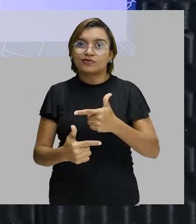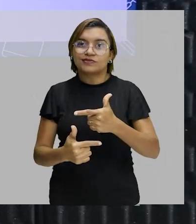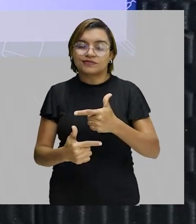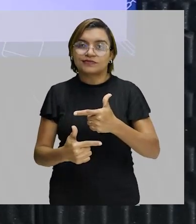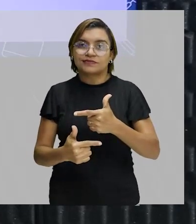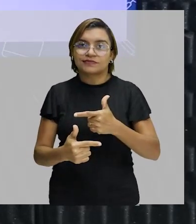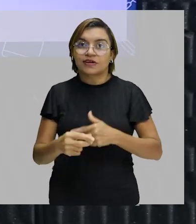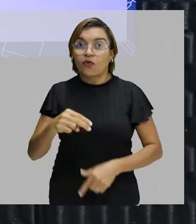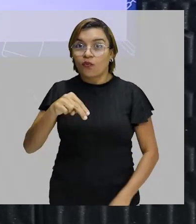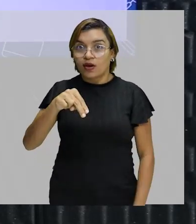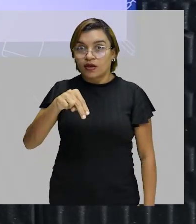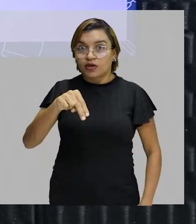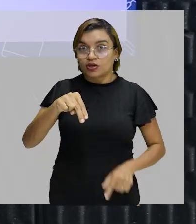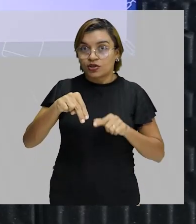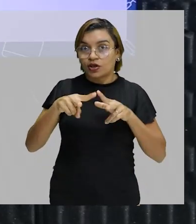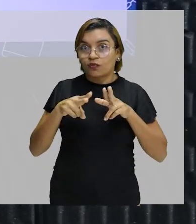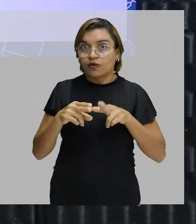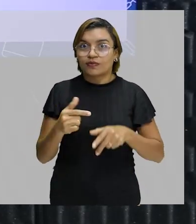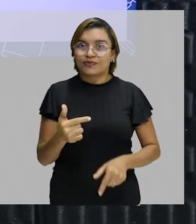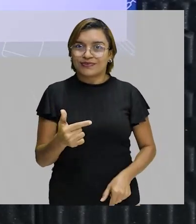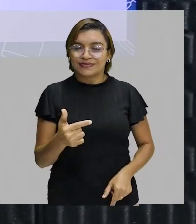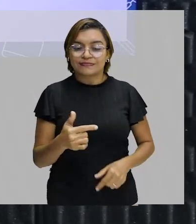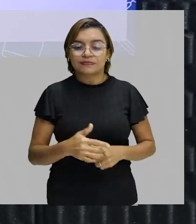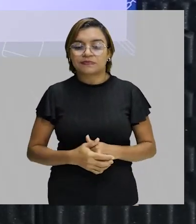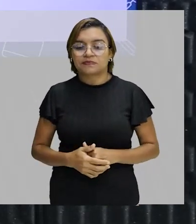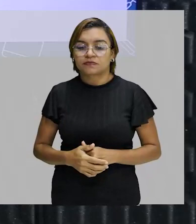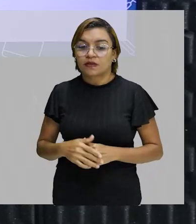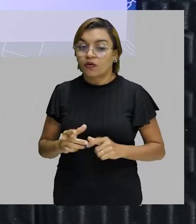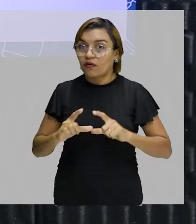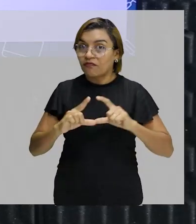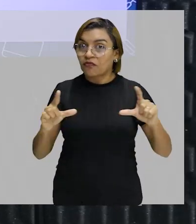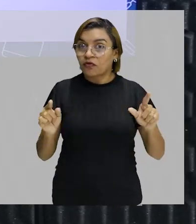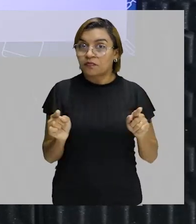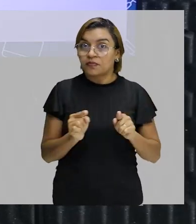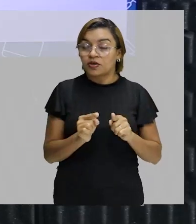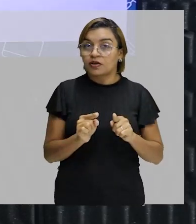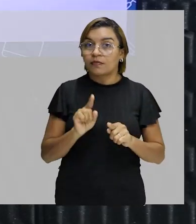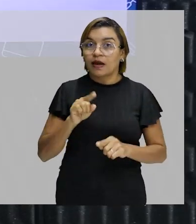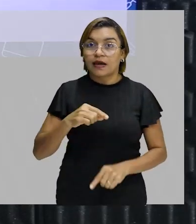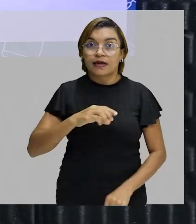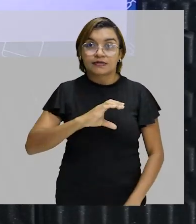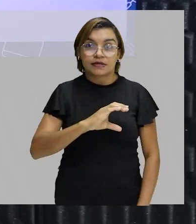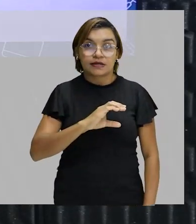O N ele é igual a 2. Então, a fórmula mínima, turminha,